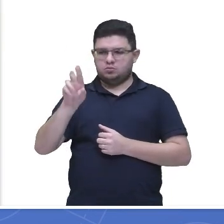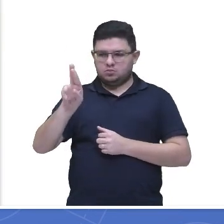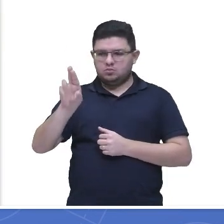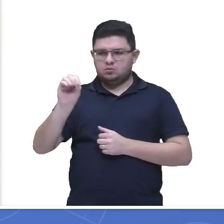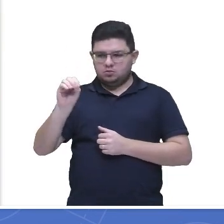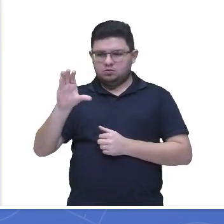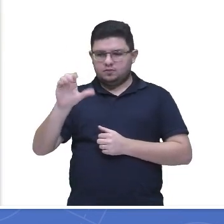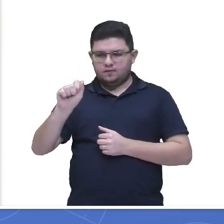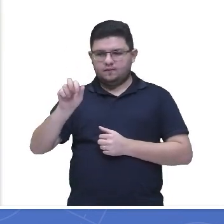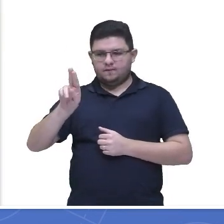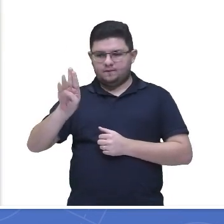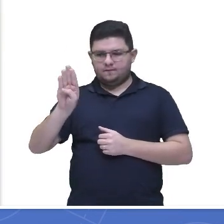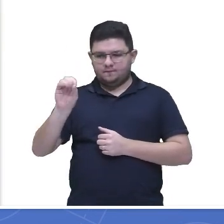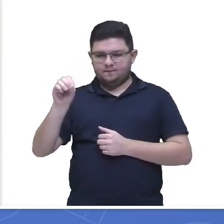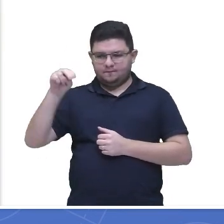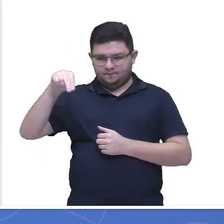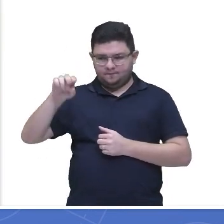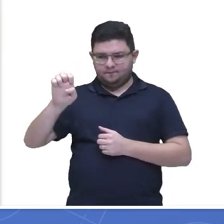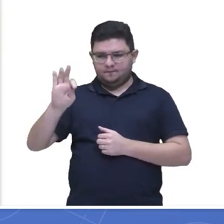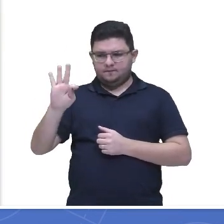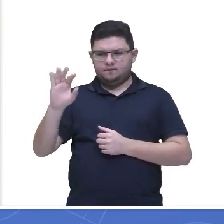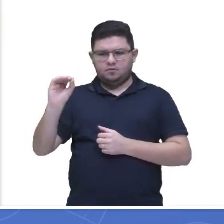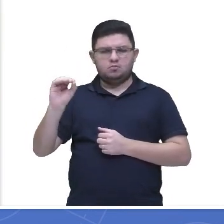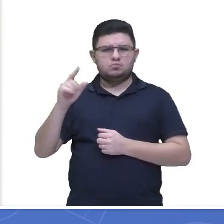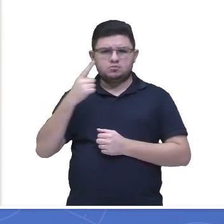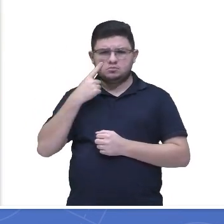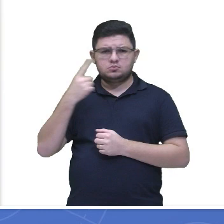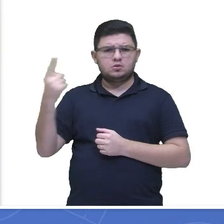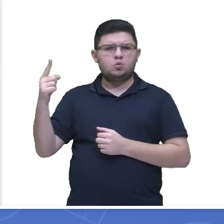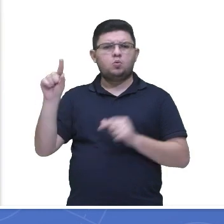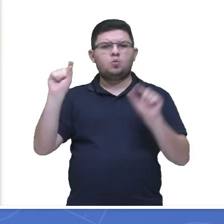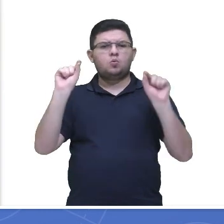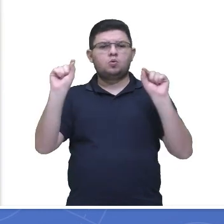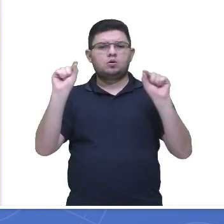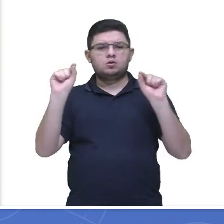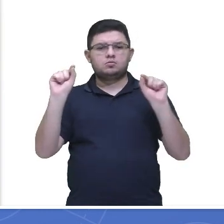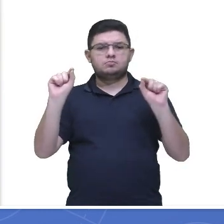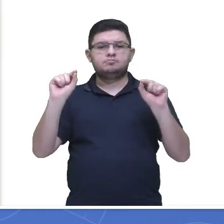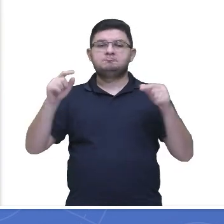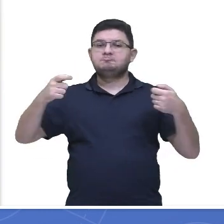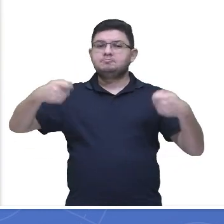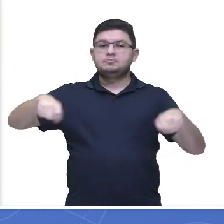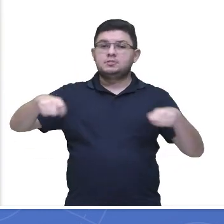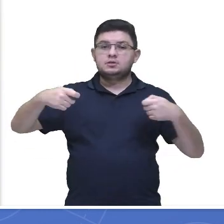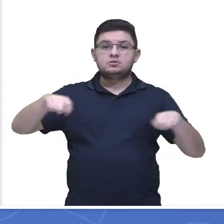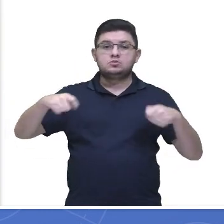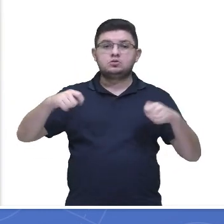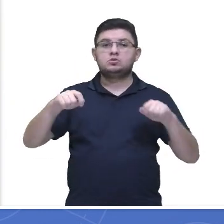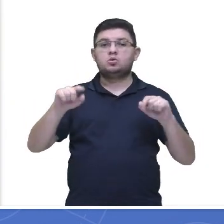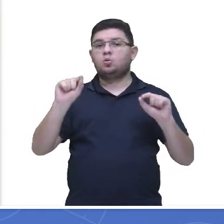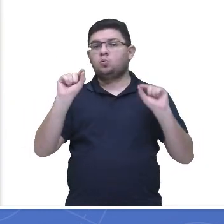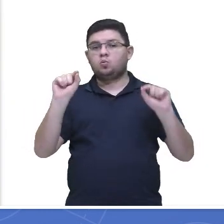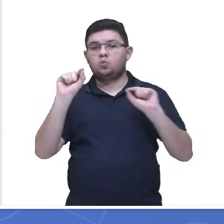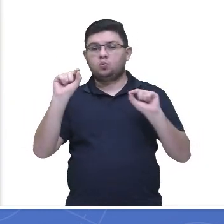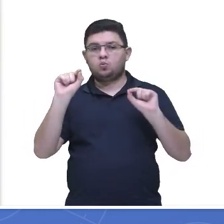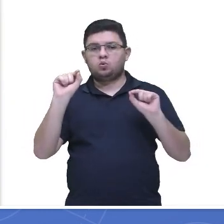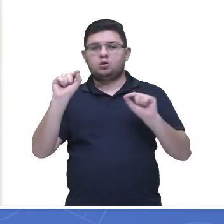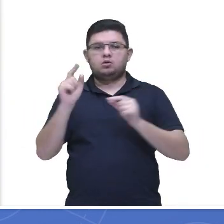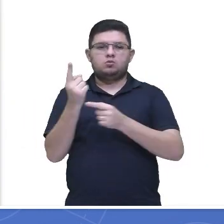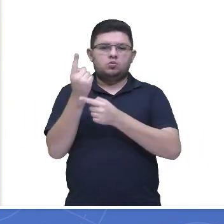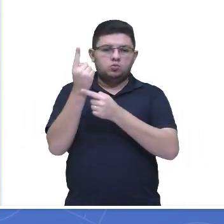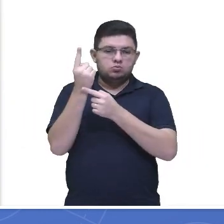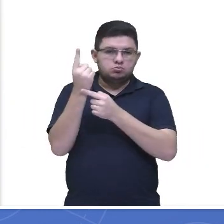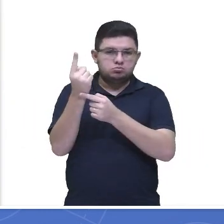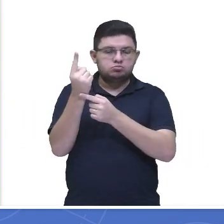E esse hidrocarboneto, ele deve conter pelo menos